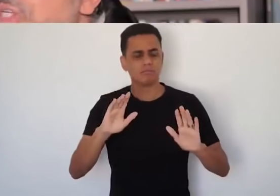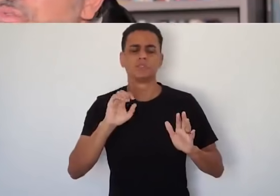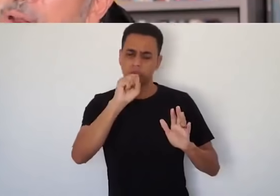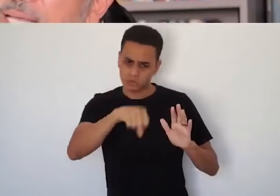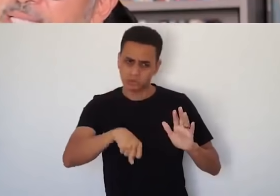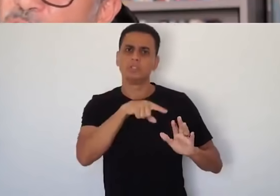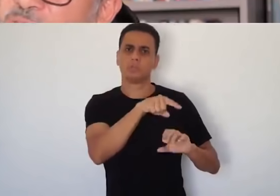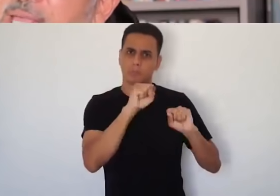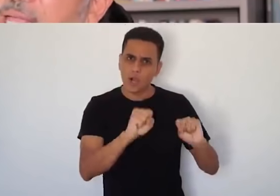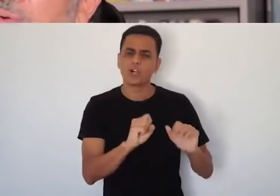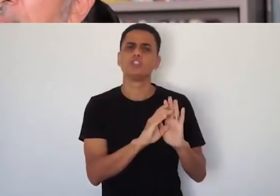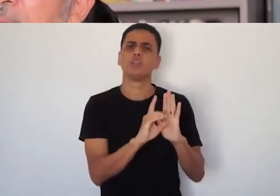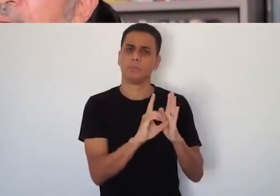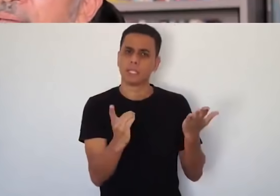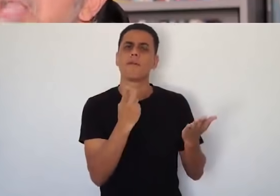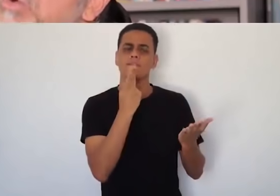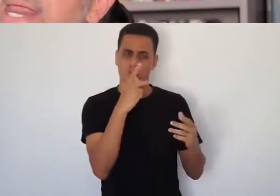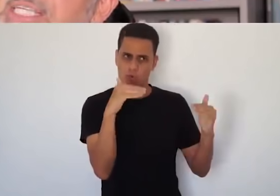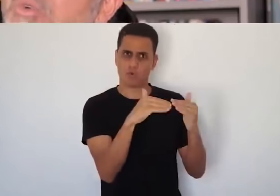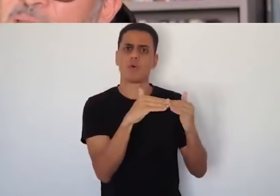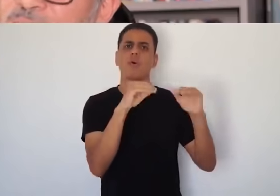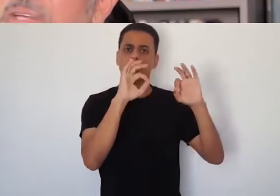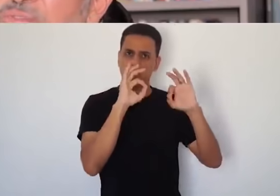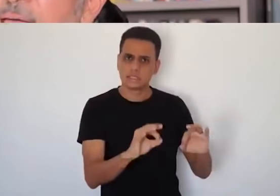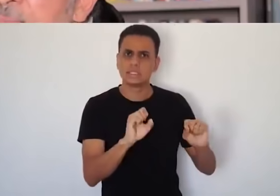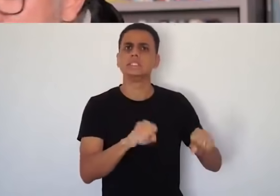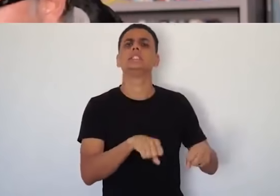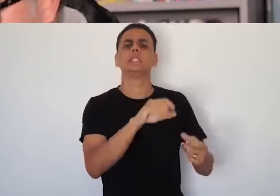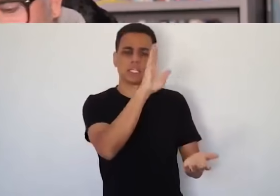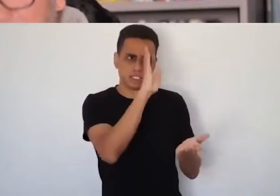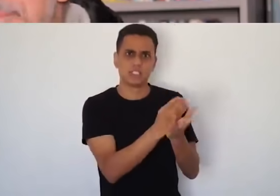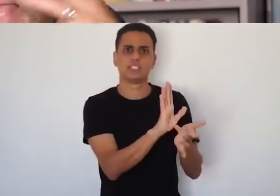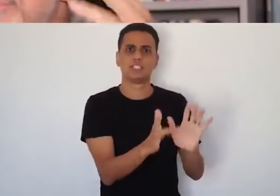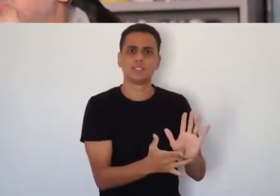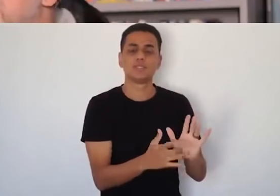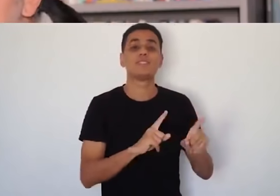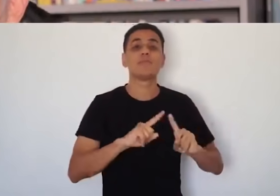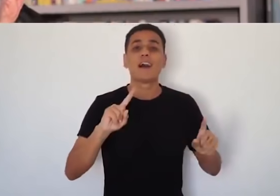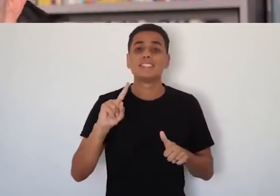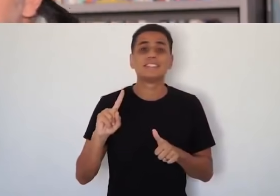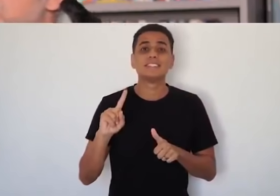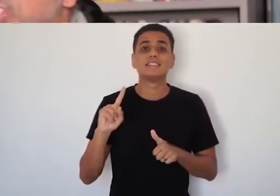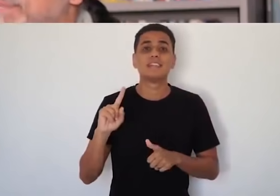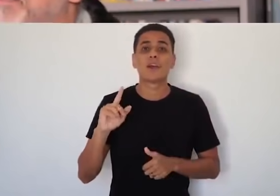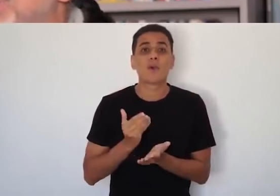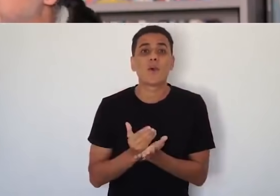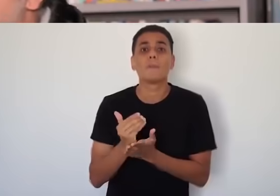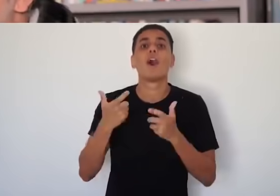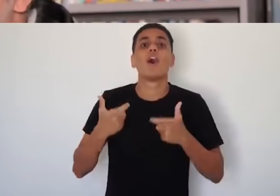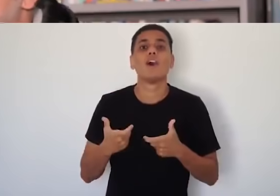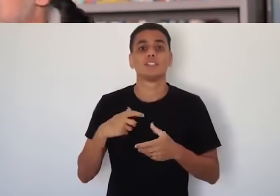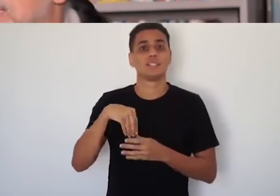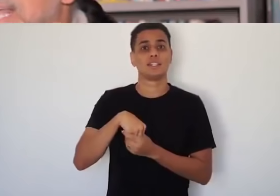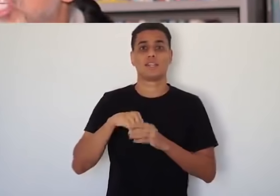sábias com os de fora, mas não de dentro, é incoerente com a nossa fé. Então a gente pode ampliar muito mais essa questão de